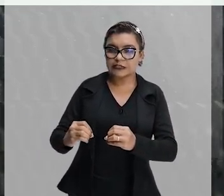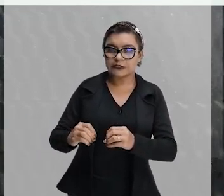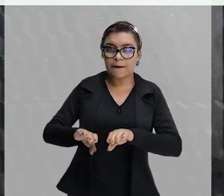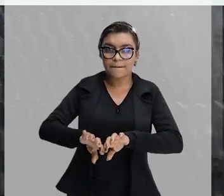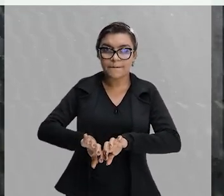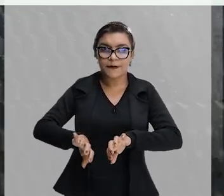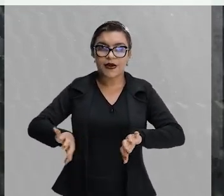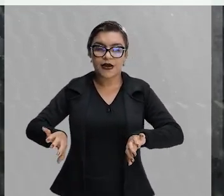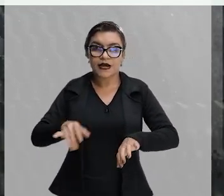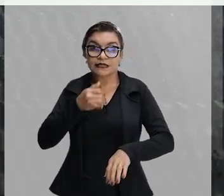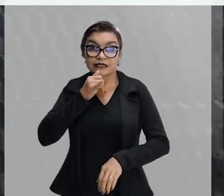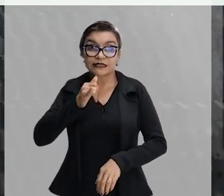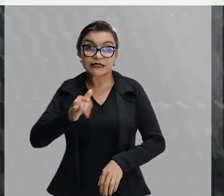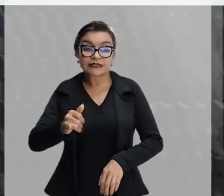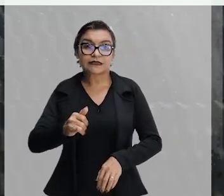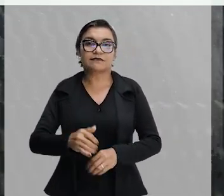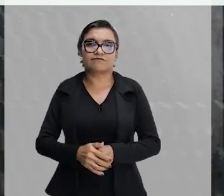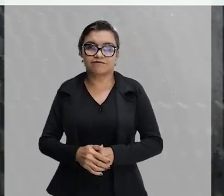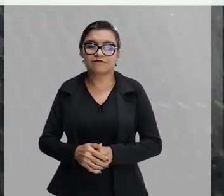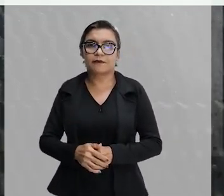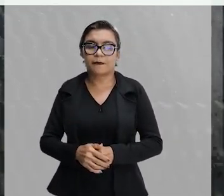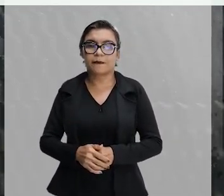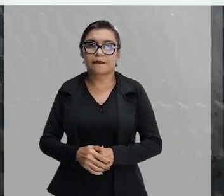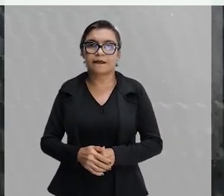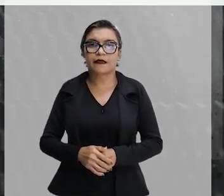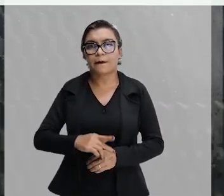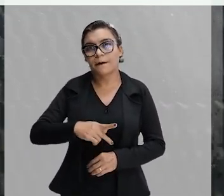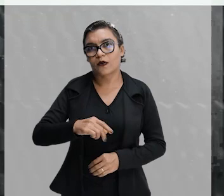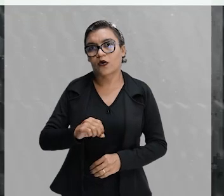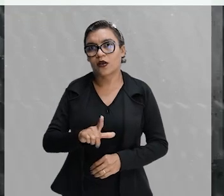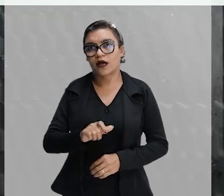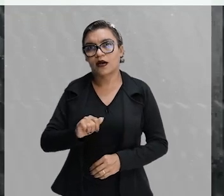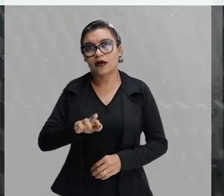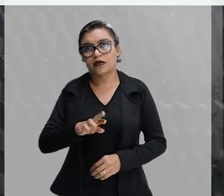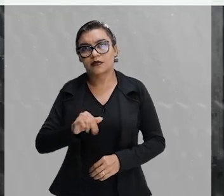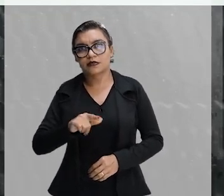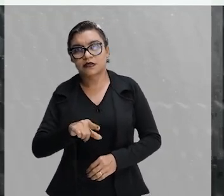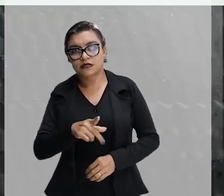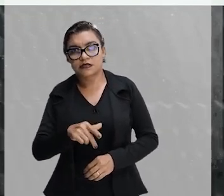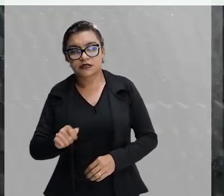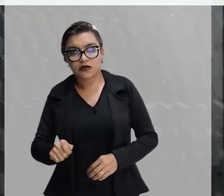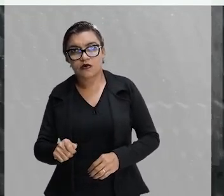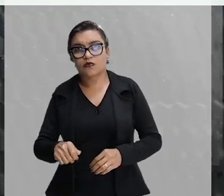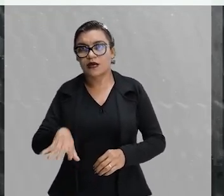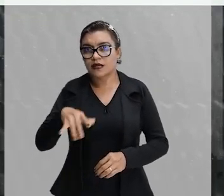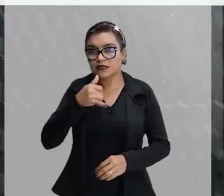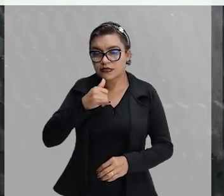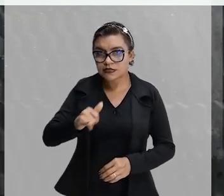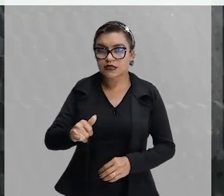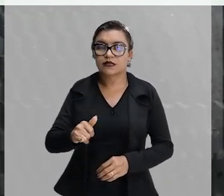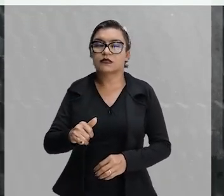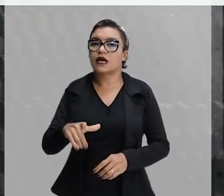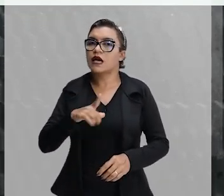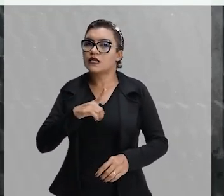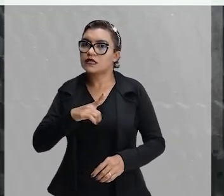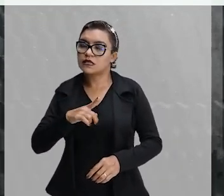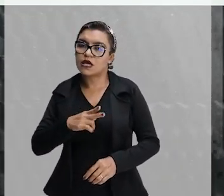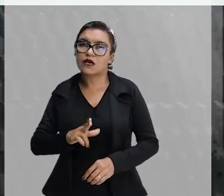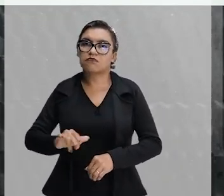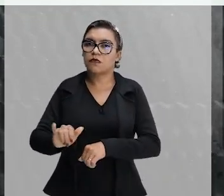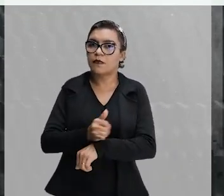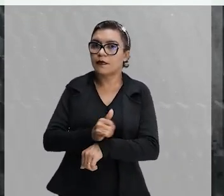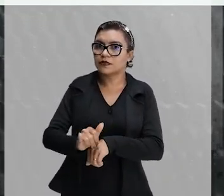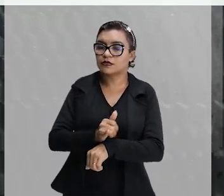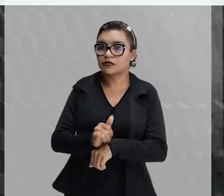separação dessas cargas elétricas, uma polarização dessas cargas elétricas e a partir de um artifício que nós utilizamos, que é o